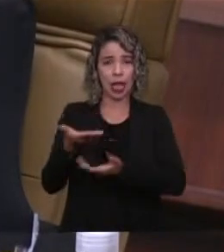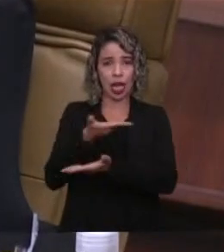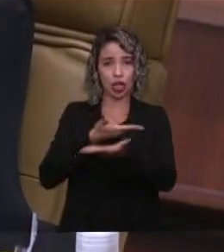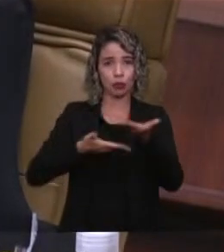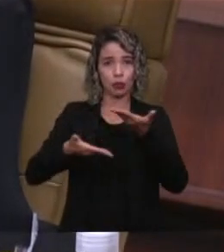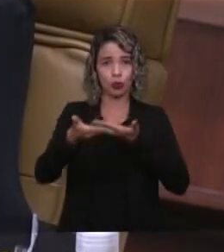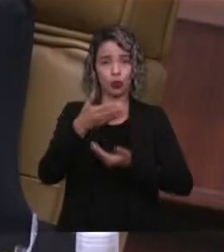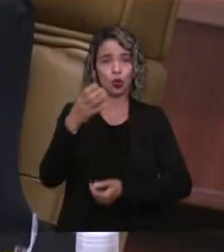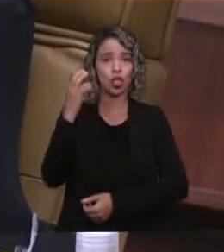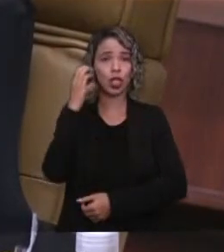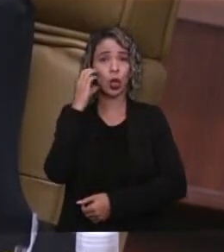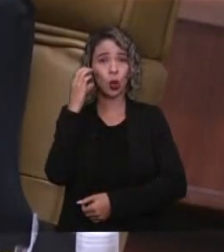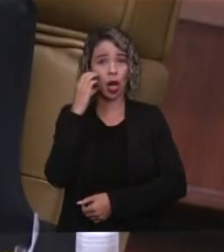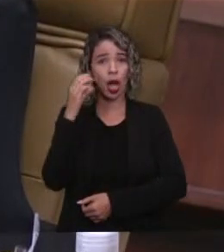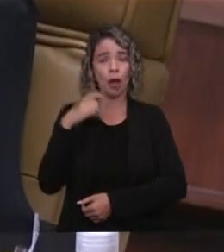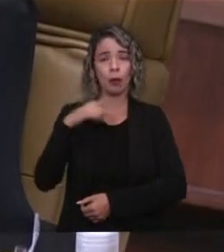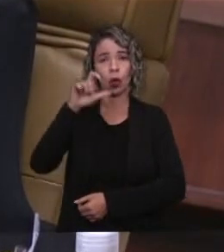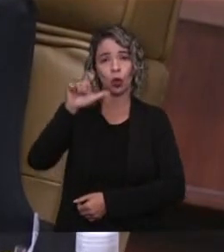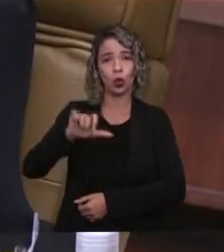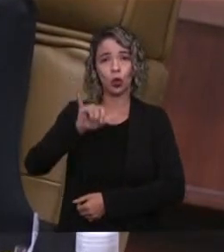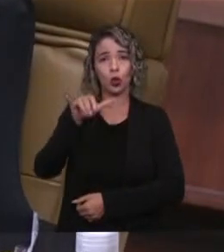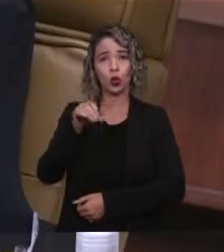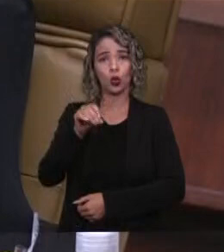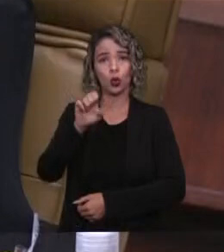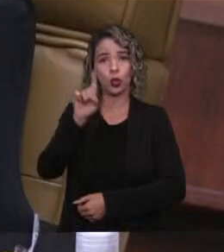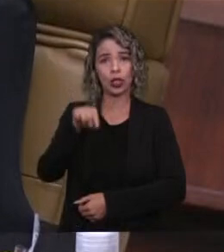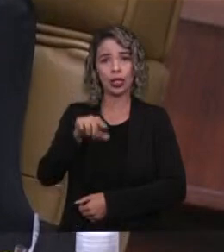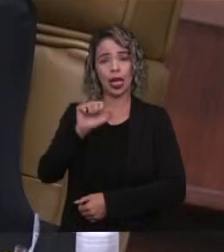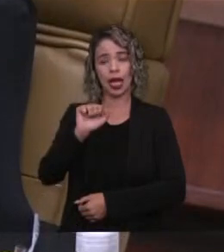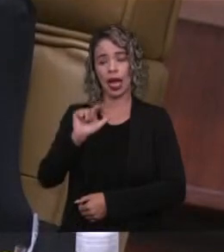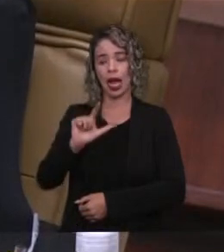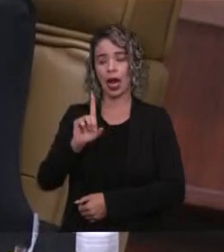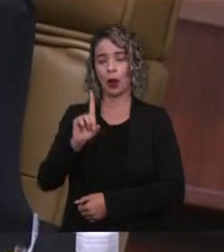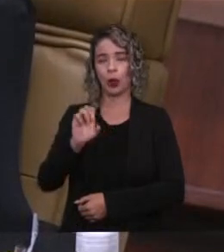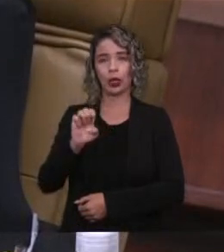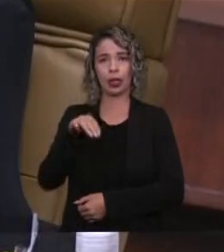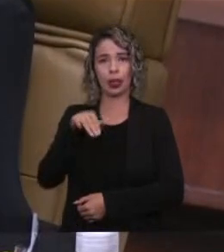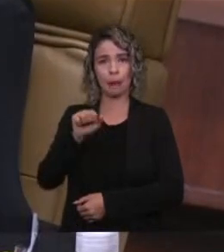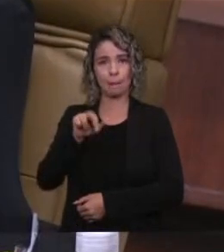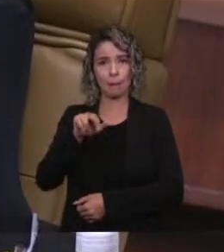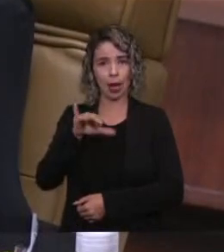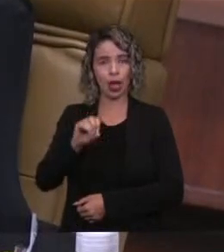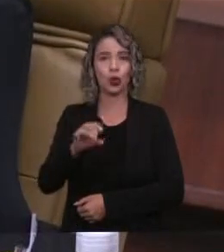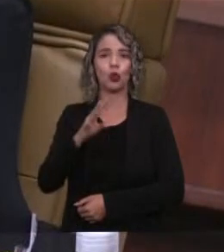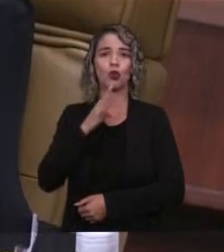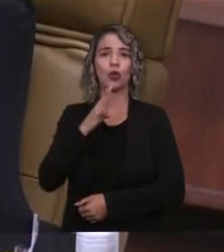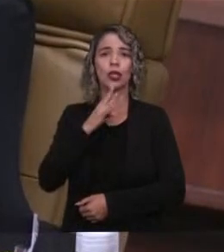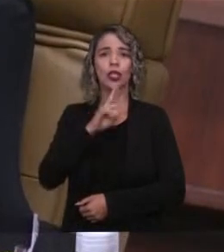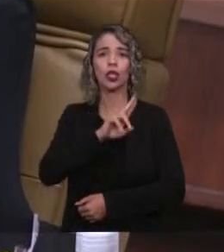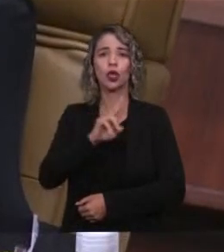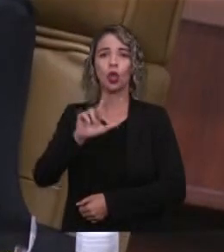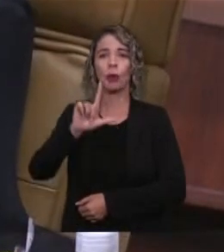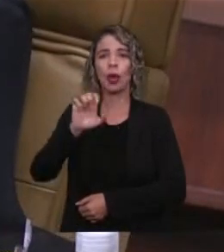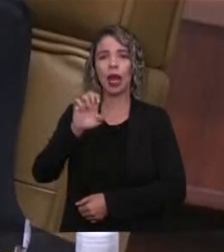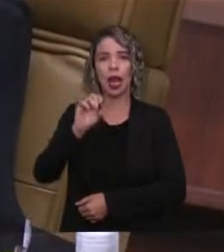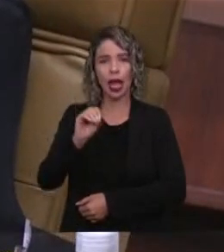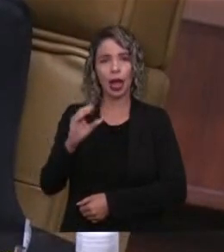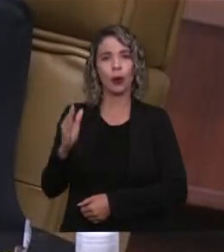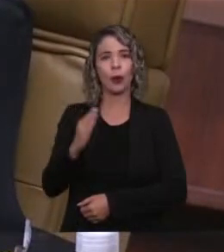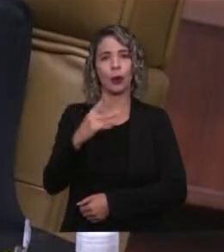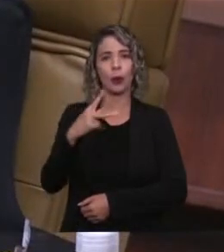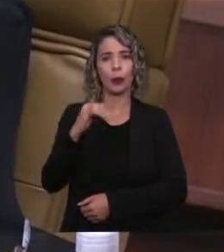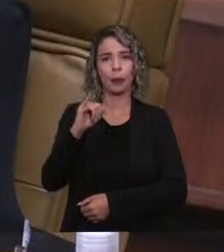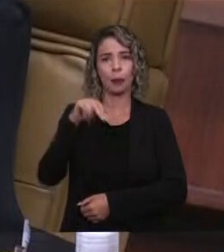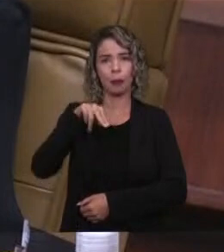telefone celular de José Aldemário Pinheiro Filho, conhecido como Léo Pinheiro, apreendido numa operação